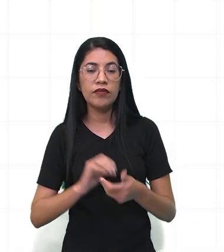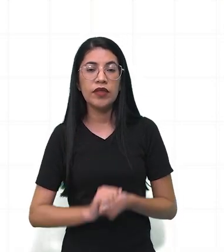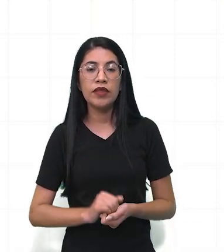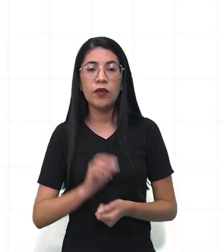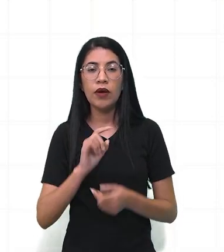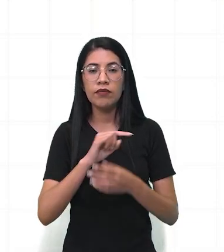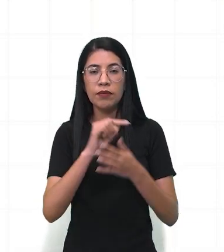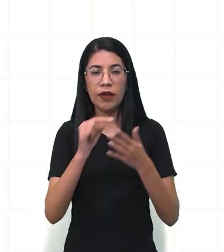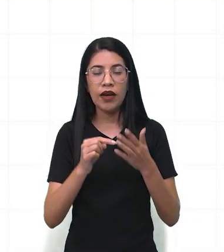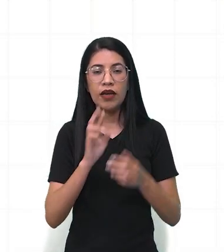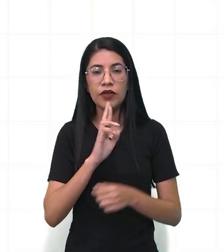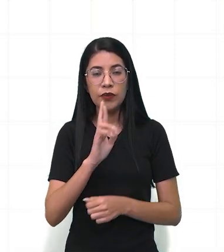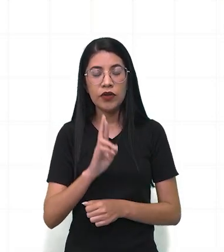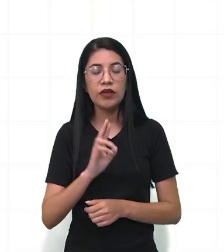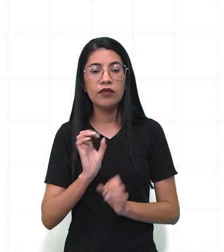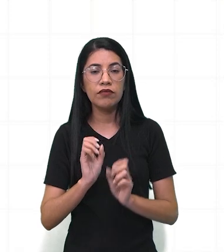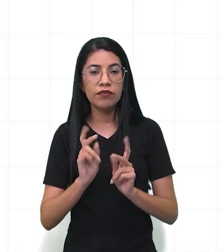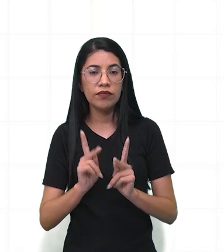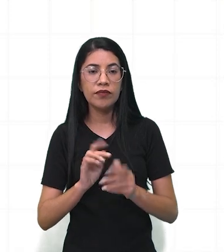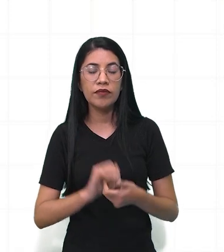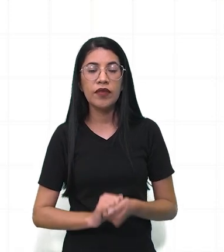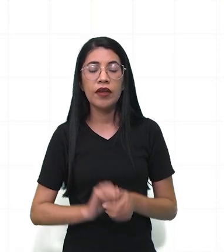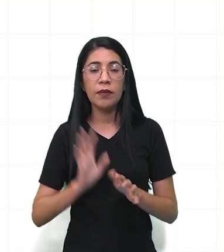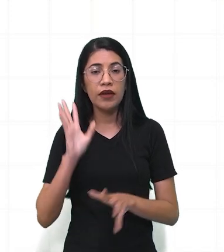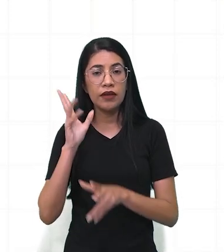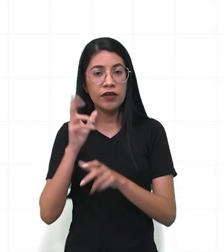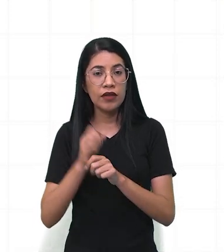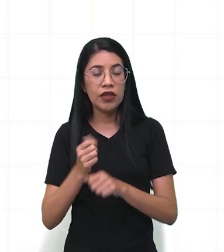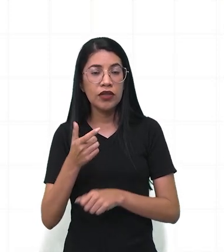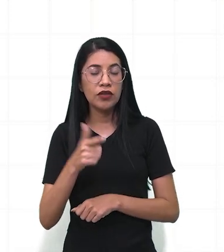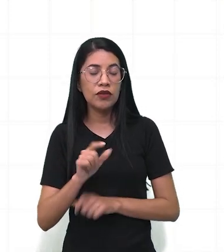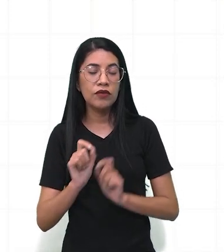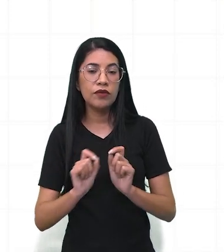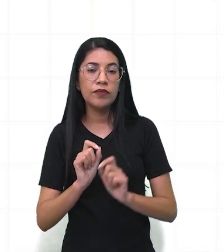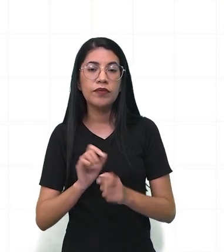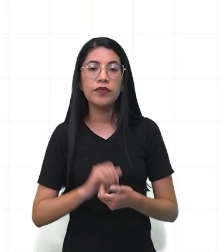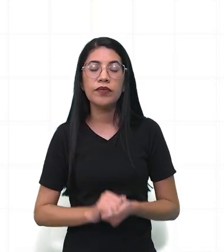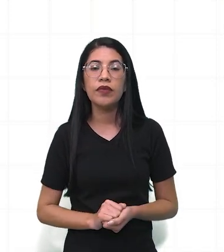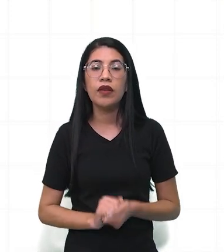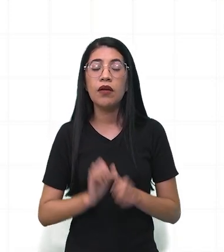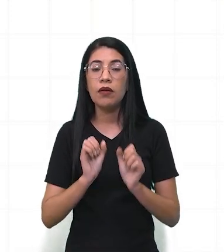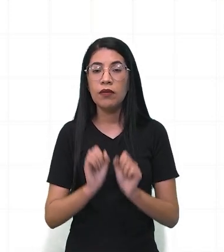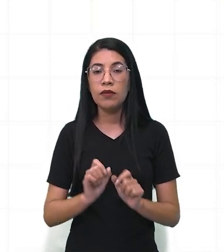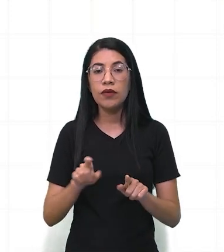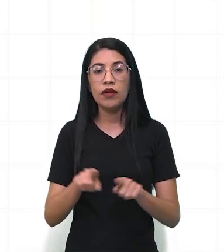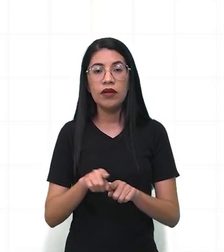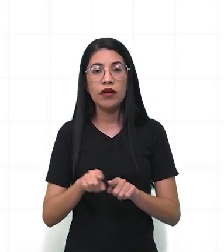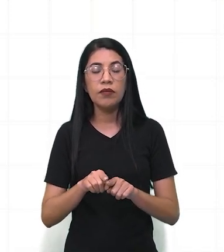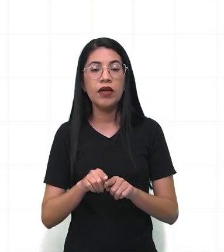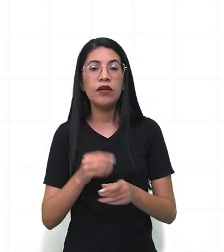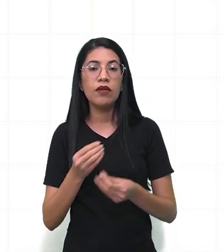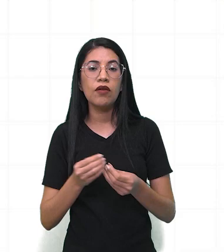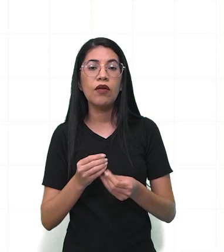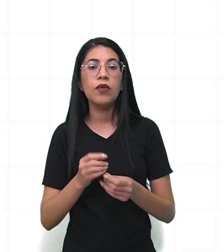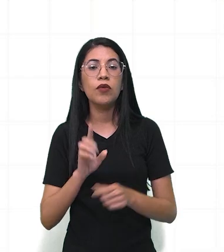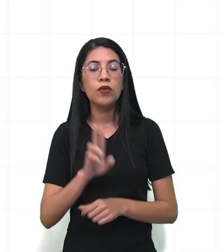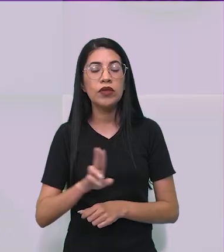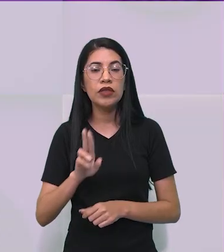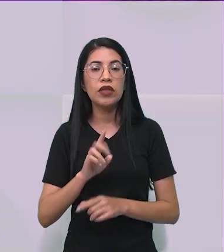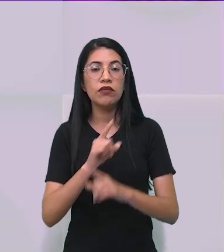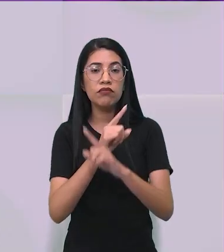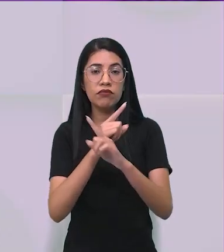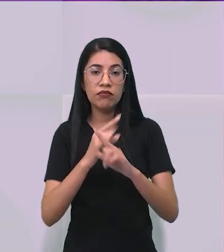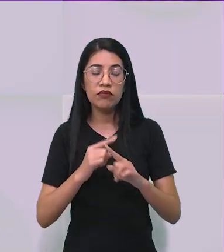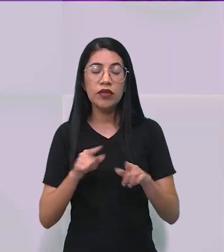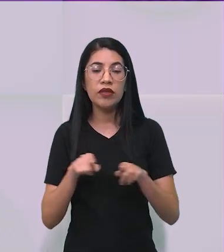B. Lembrando mais uma vez que a gente também pode fazer isso pela regra de 3. Você vai colocar ali em uma